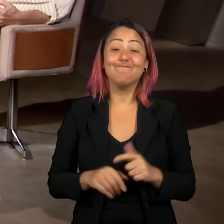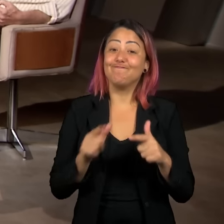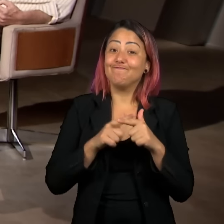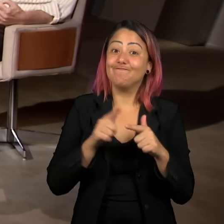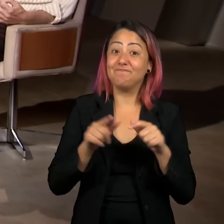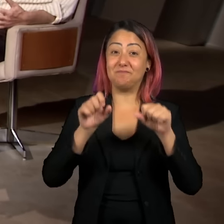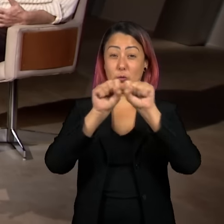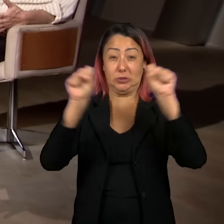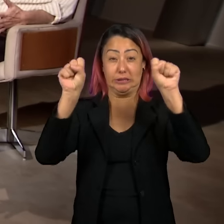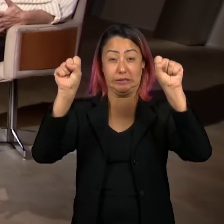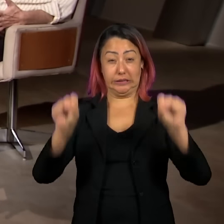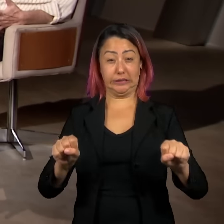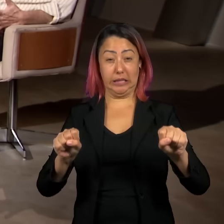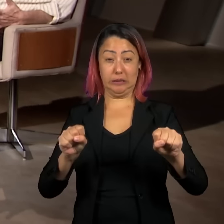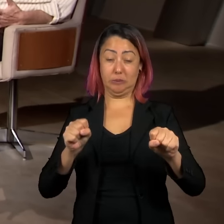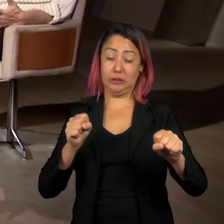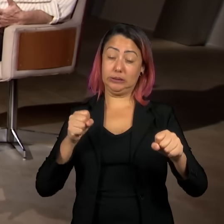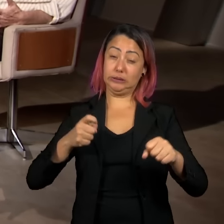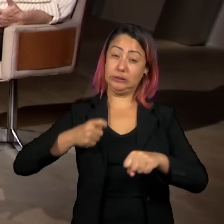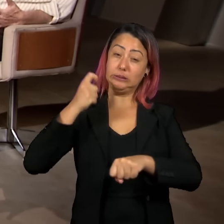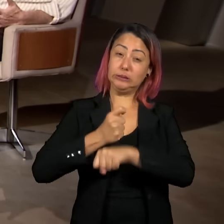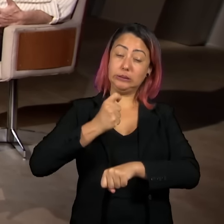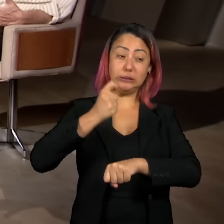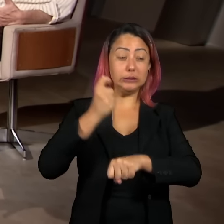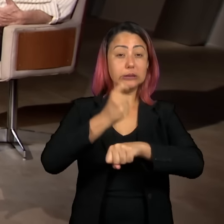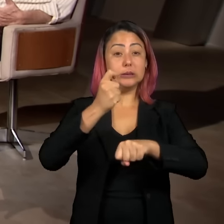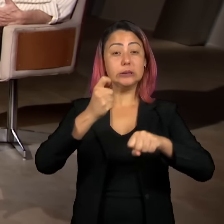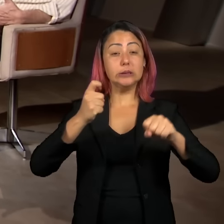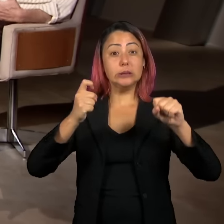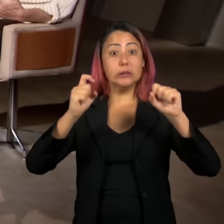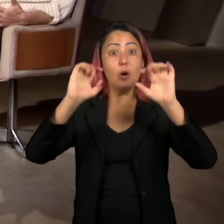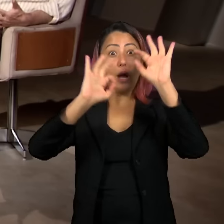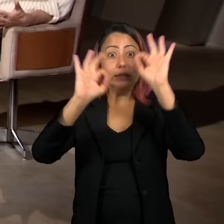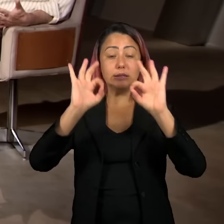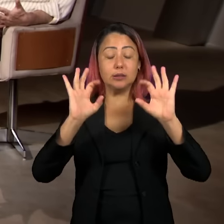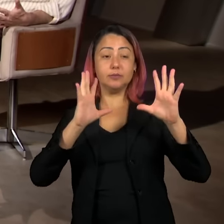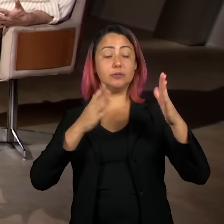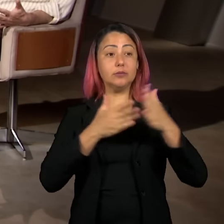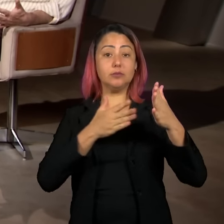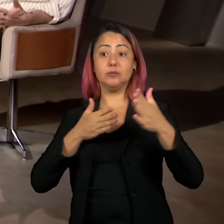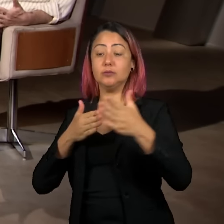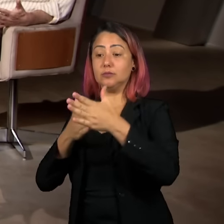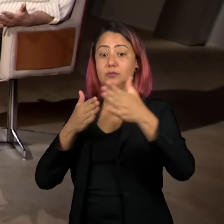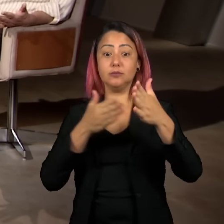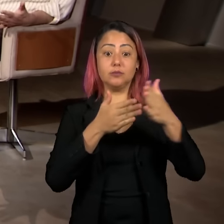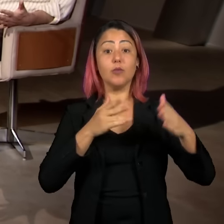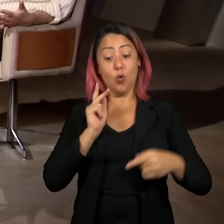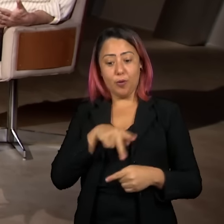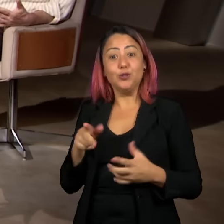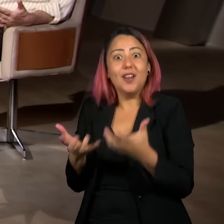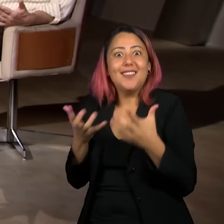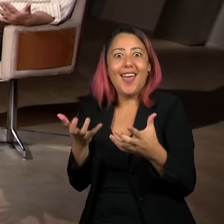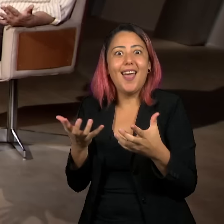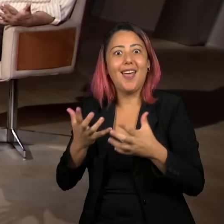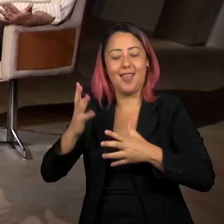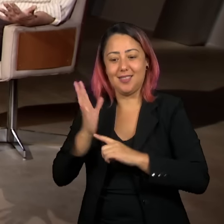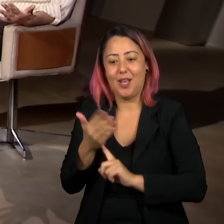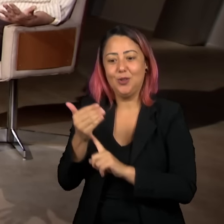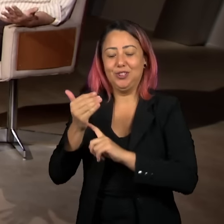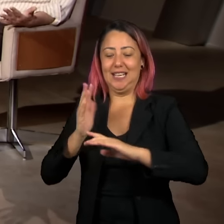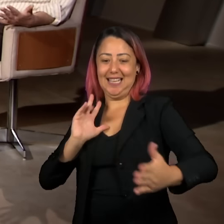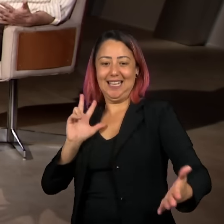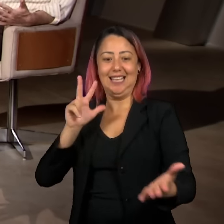extremamente fossilizada né que demanda certas coisas que você chega na escola não não podemos fazer nada porque hoje